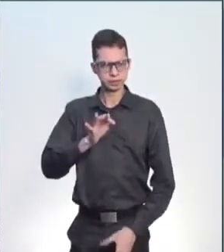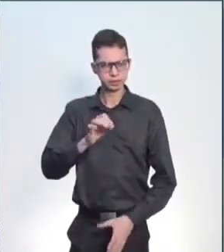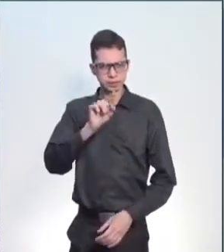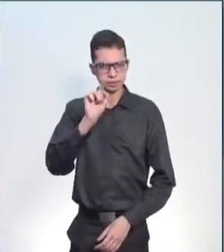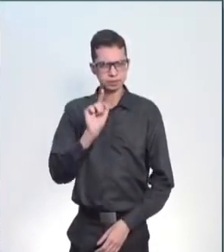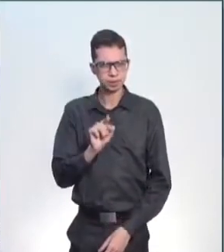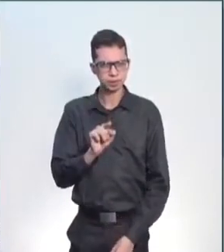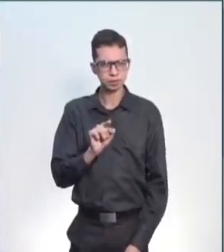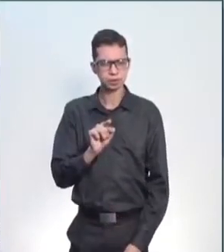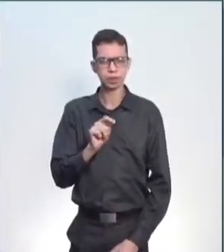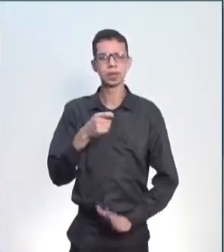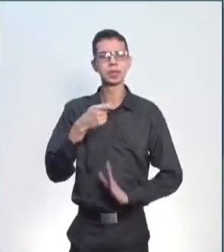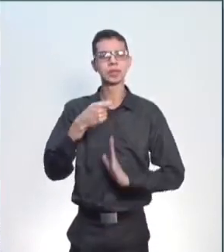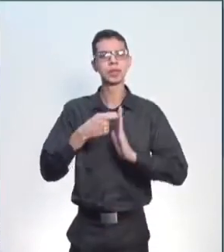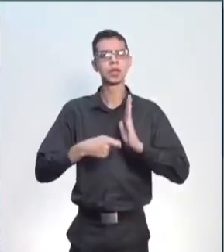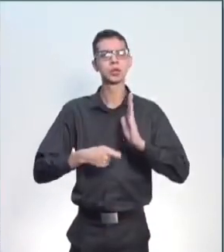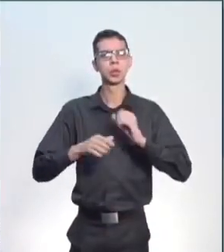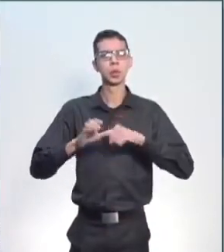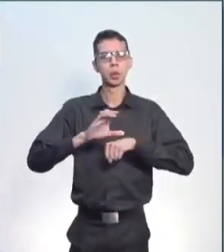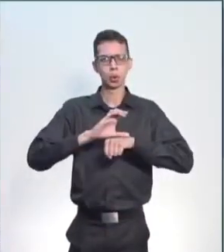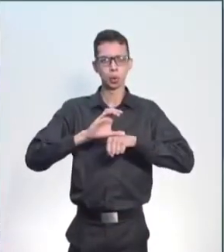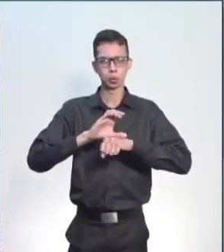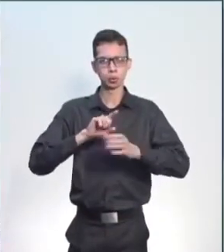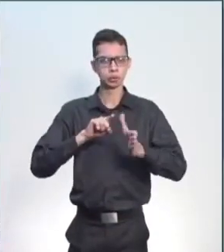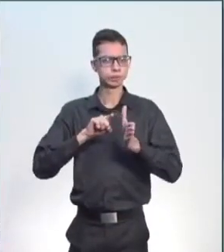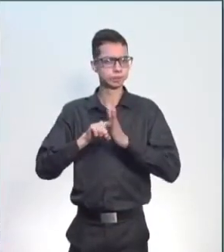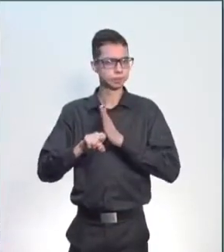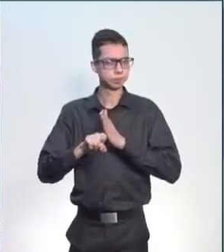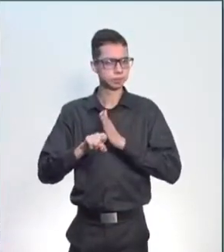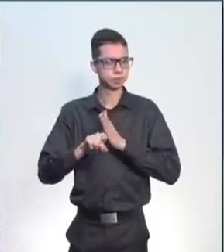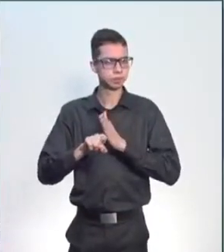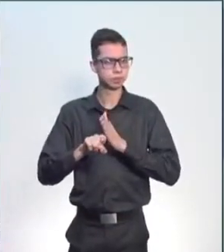texto constitucional?